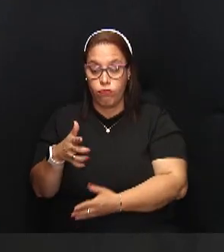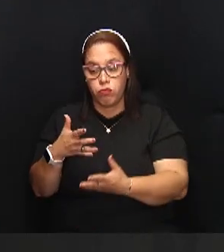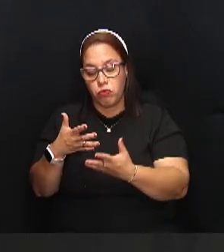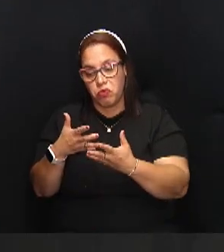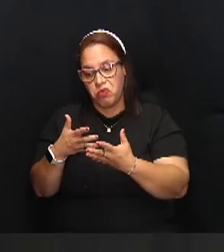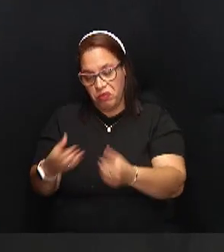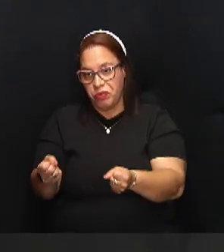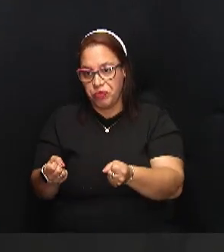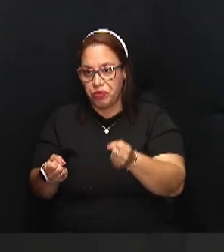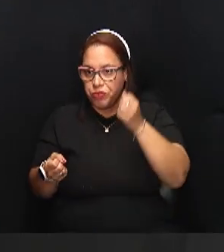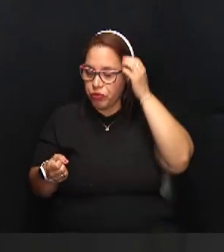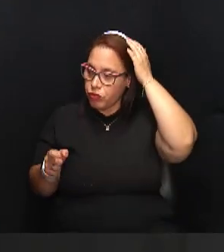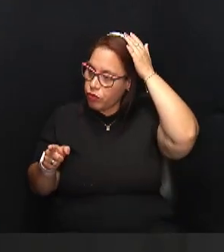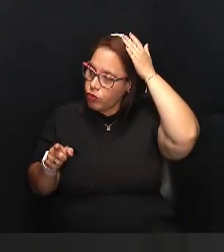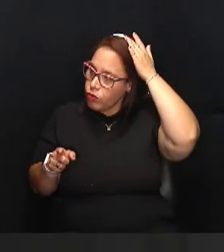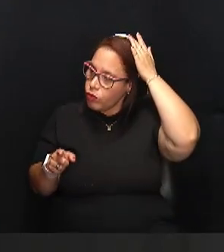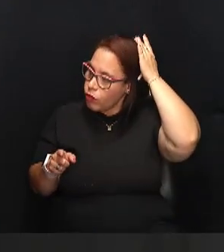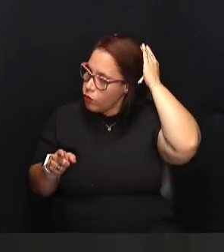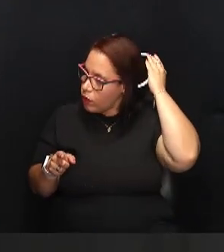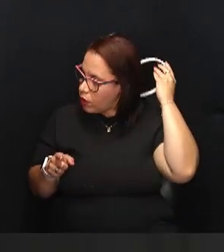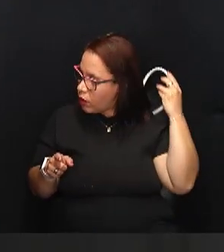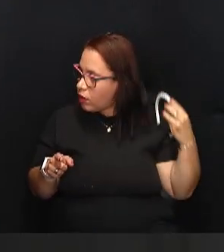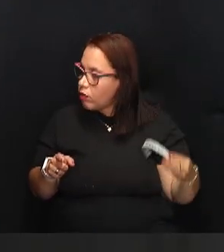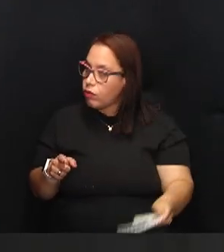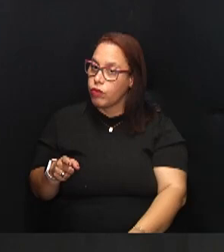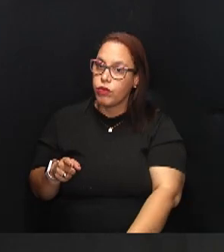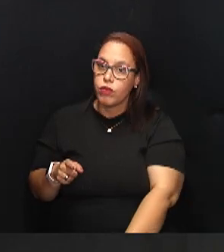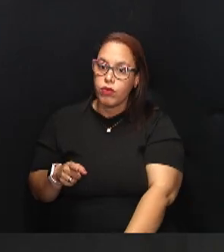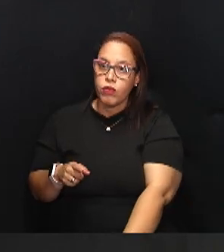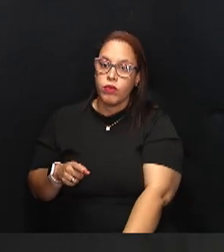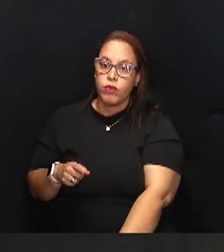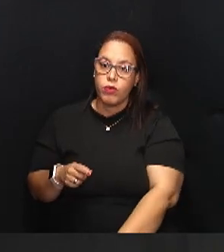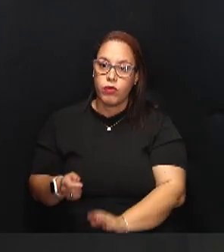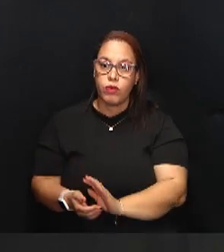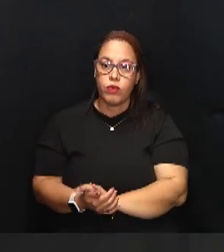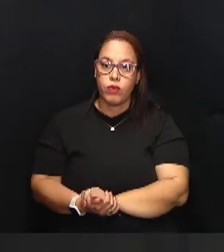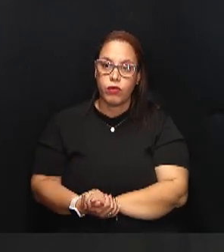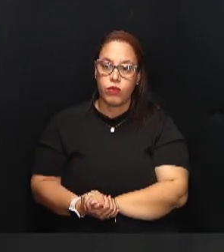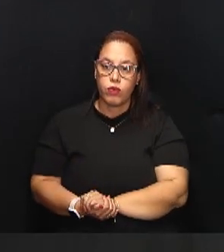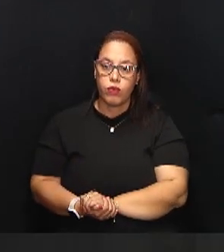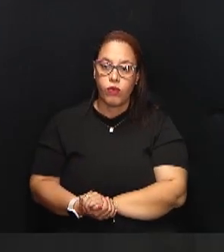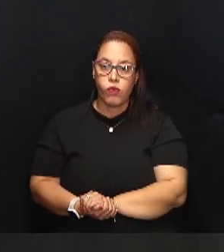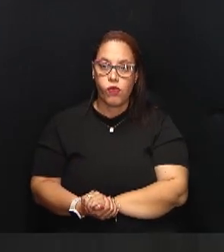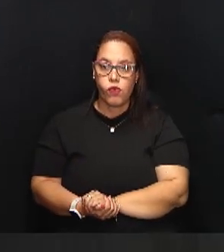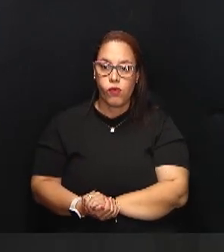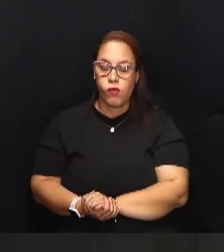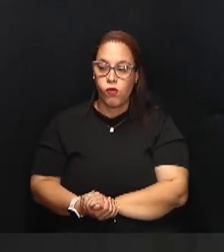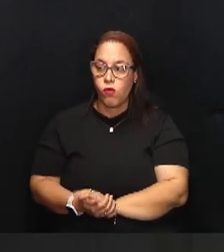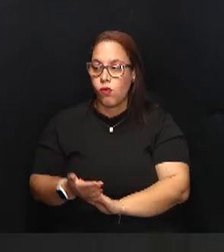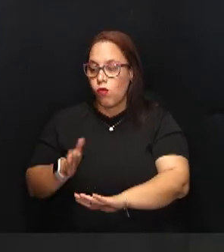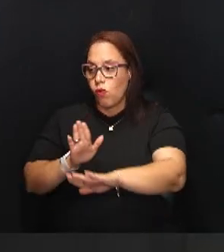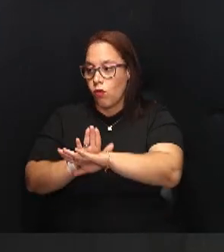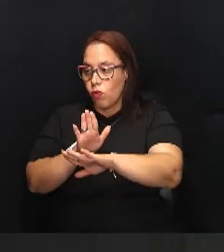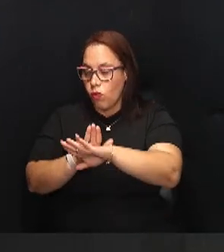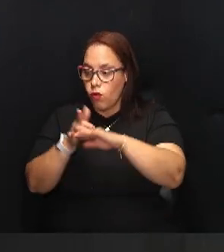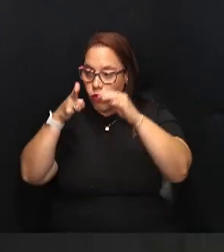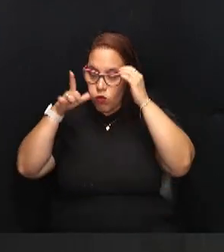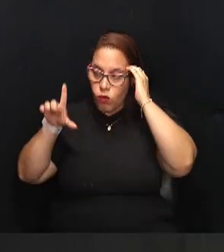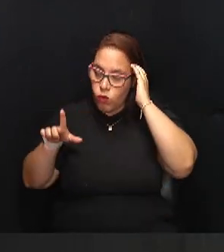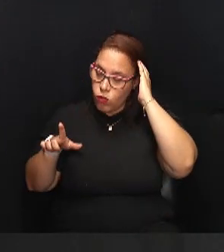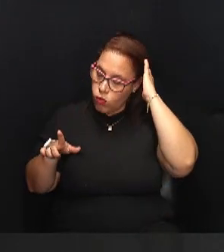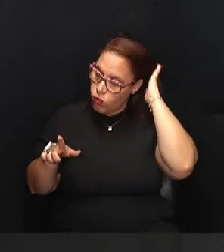contemplado, né, essa entidade, que agora nós vimos esse ano que com a nossa ajuda eles